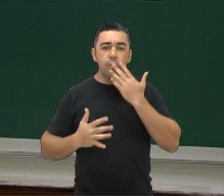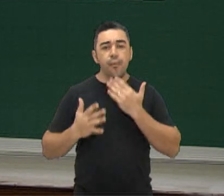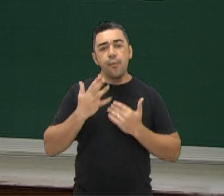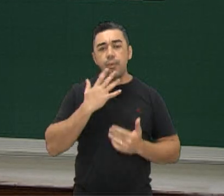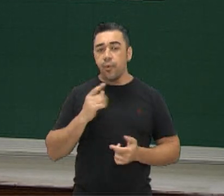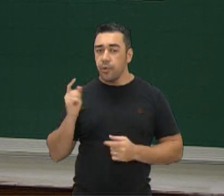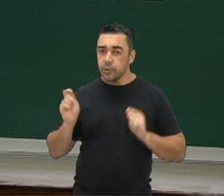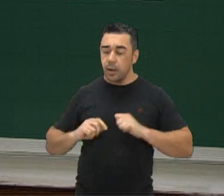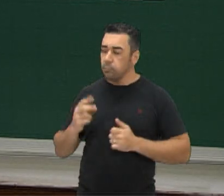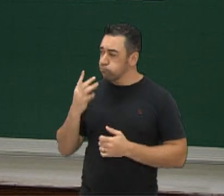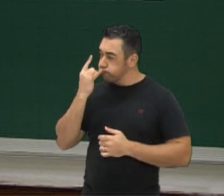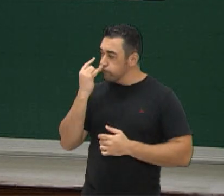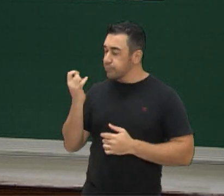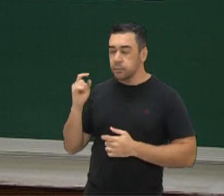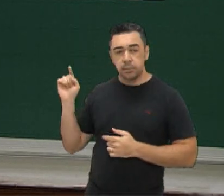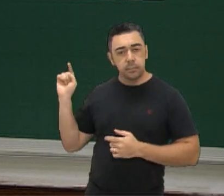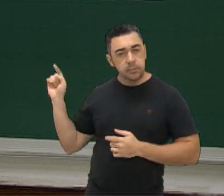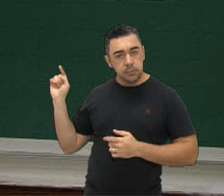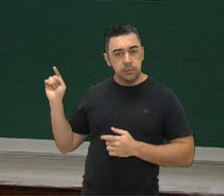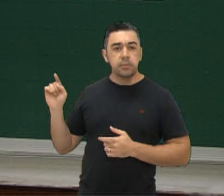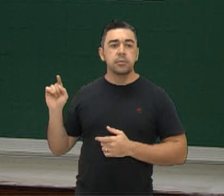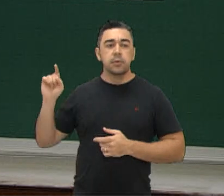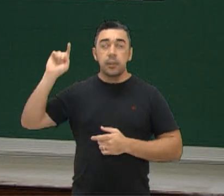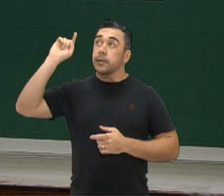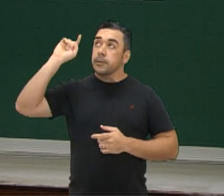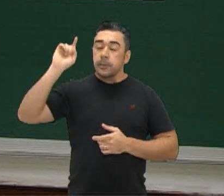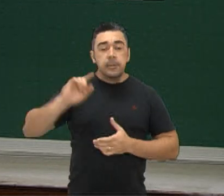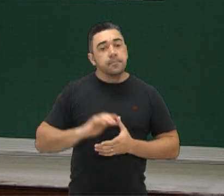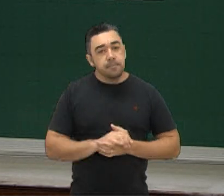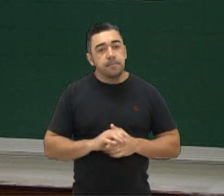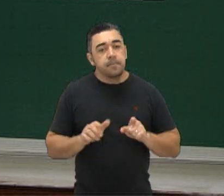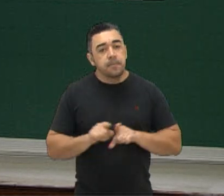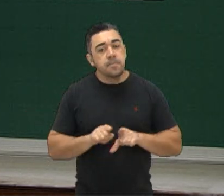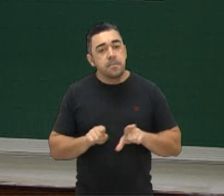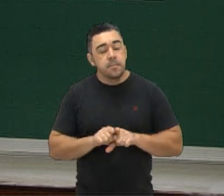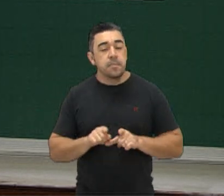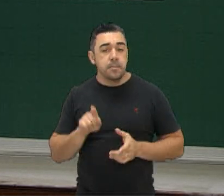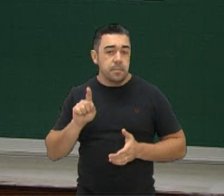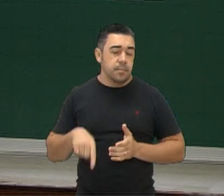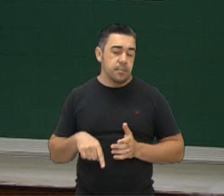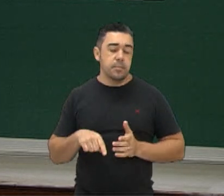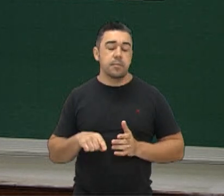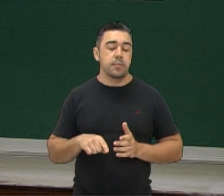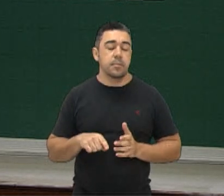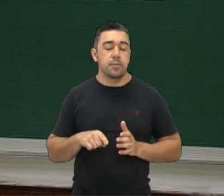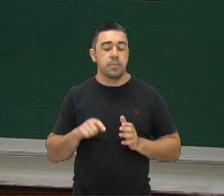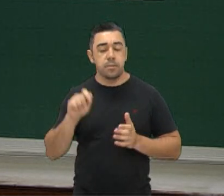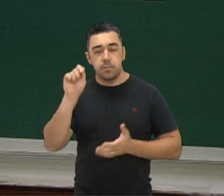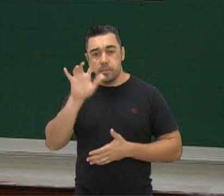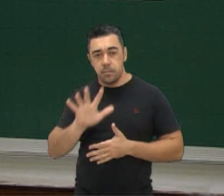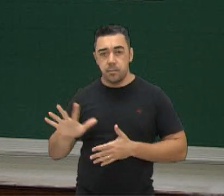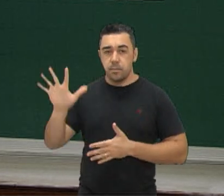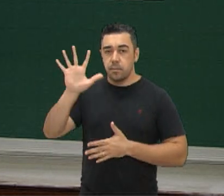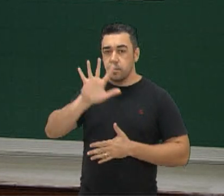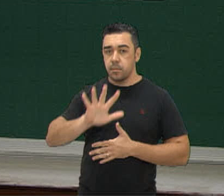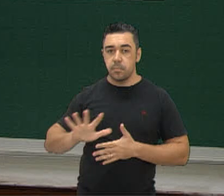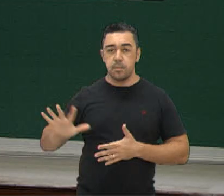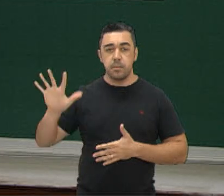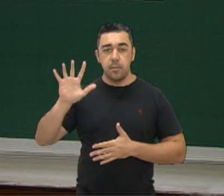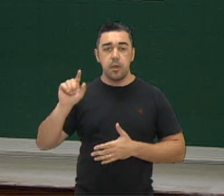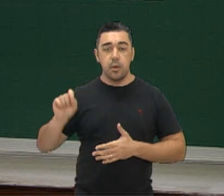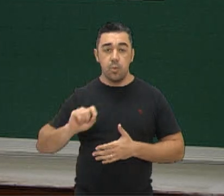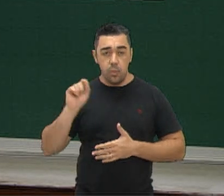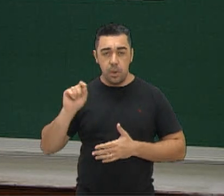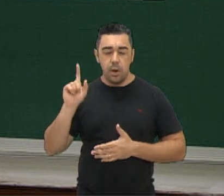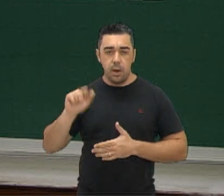gente possa, para que chame a nossa atenção, ele traz umas imagens que são